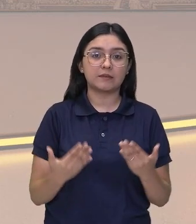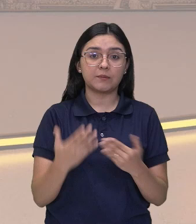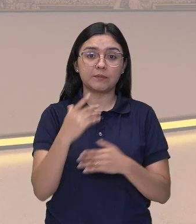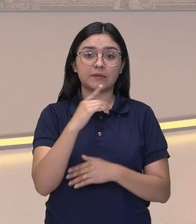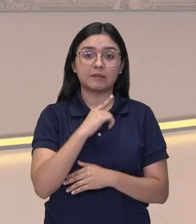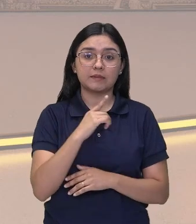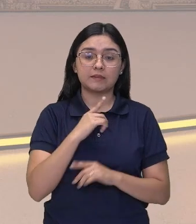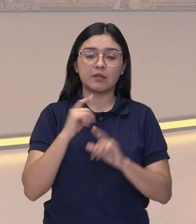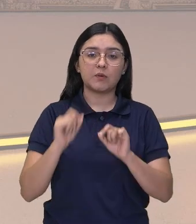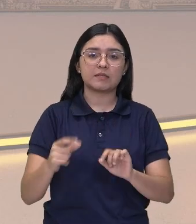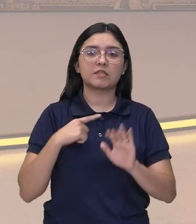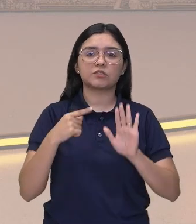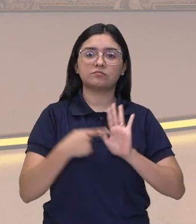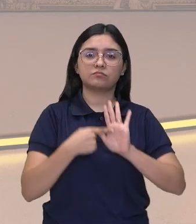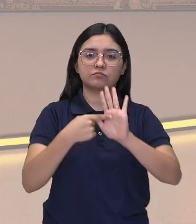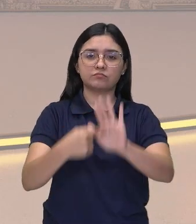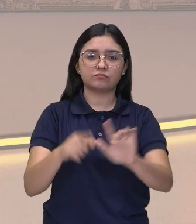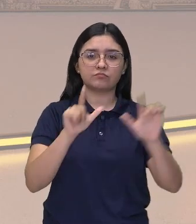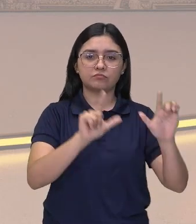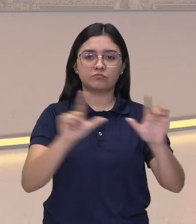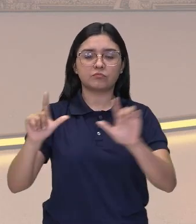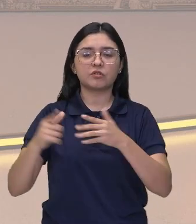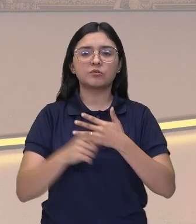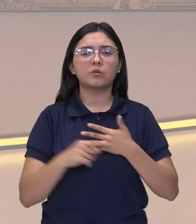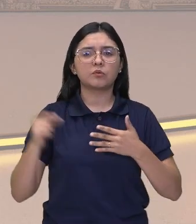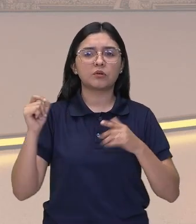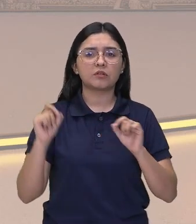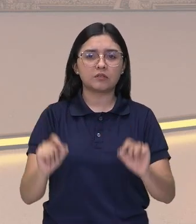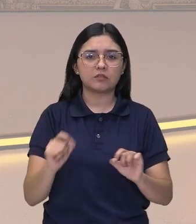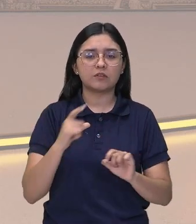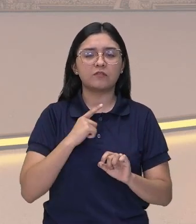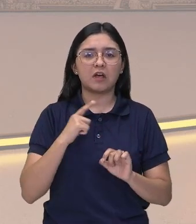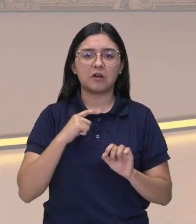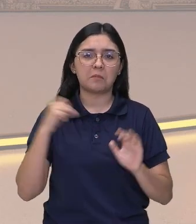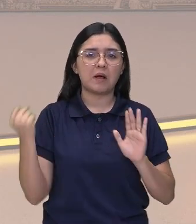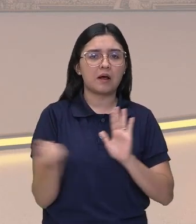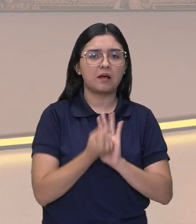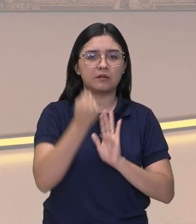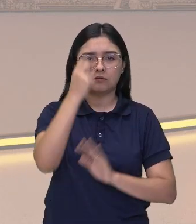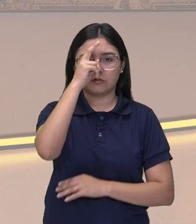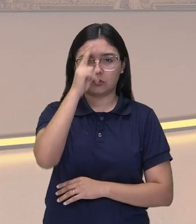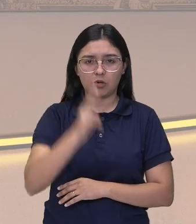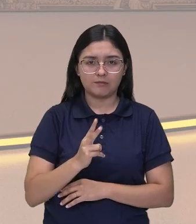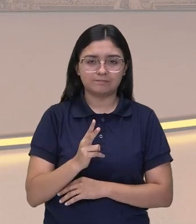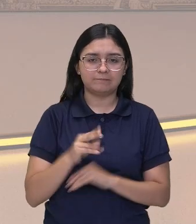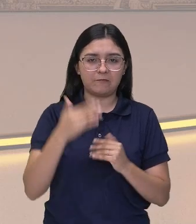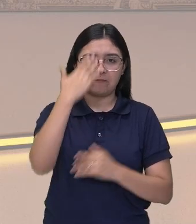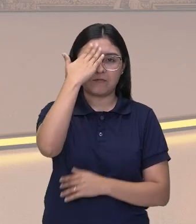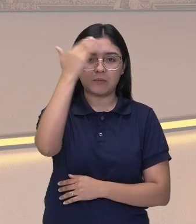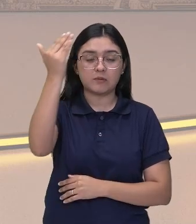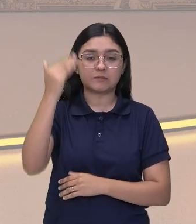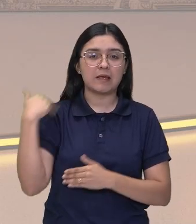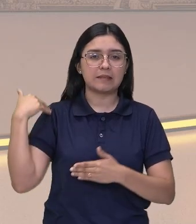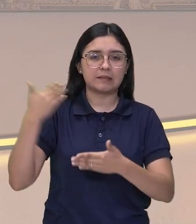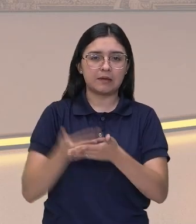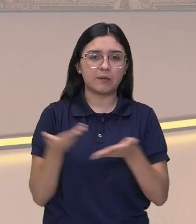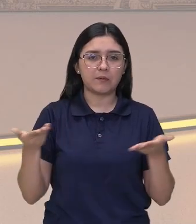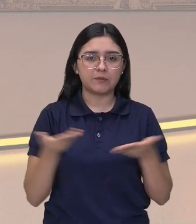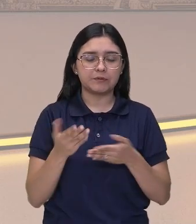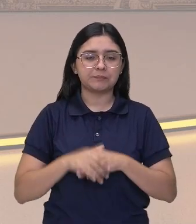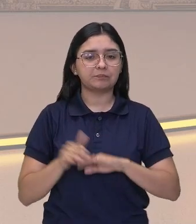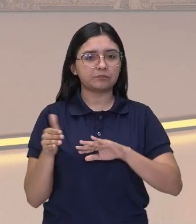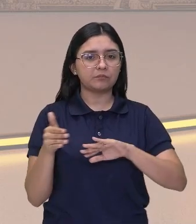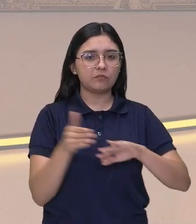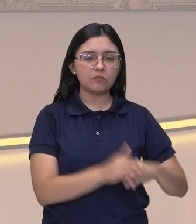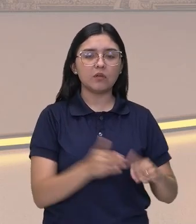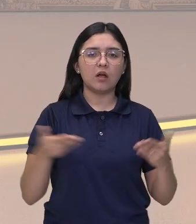essas exposições e os autores que ficaram, então, com o seu nome gravado, então, para a história. Vamos falar, então, agora sobre